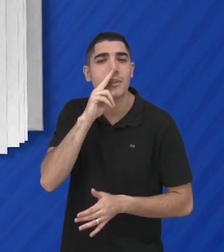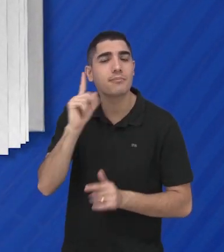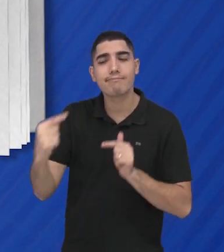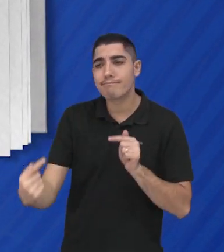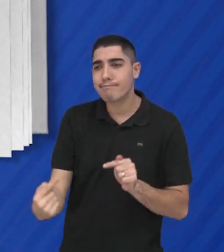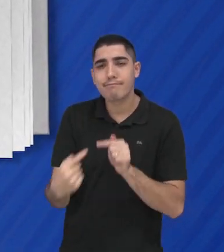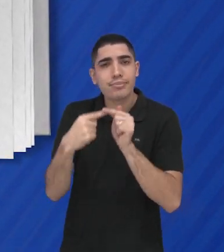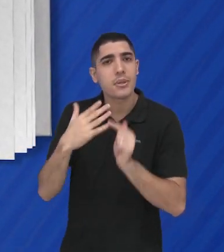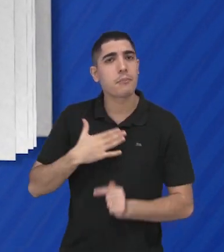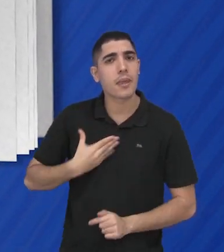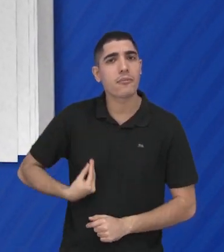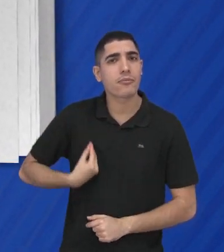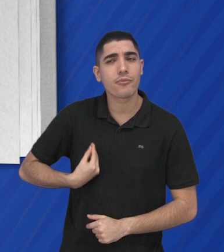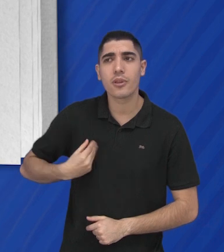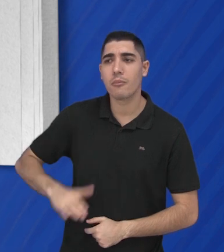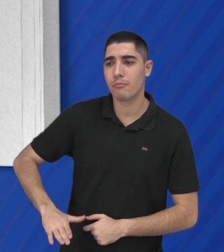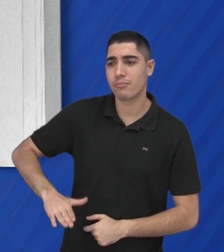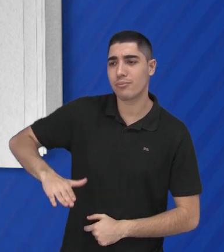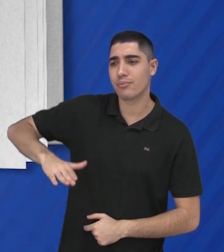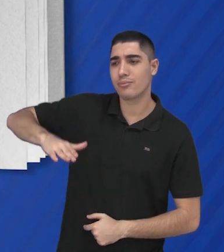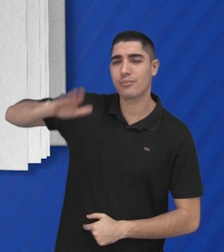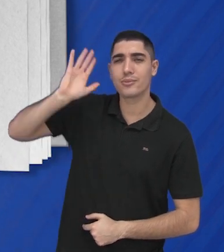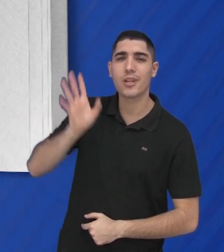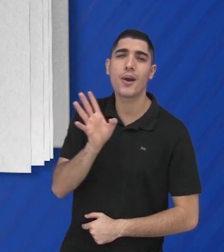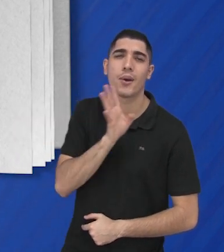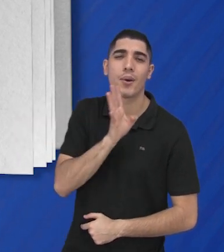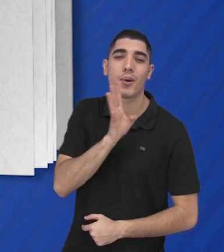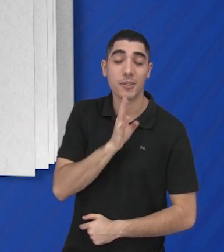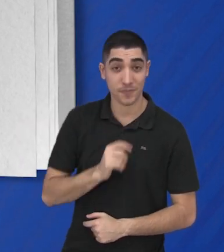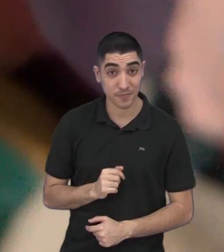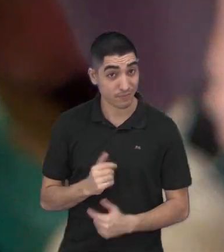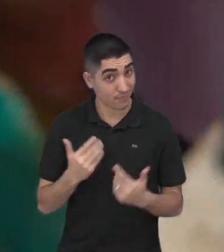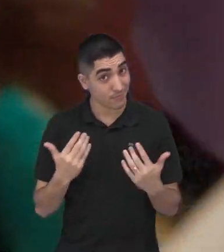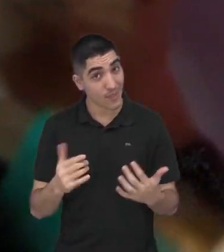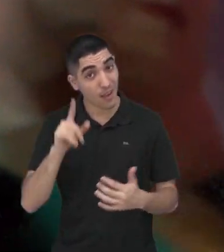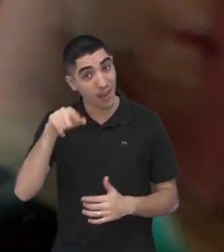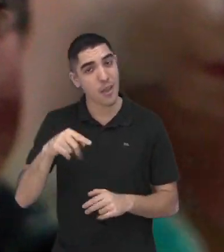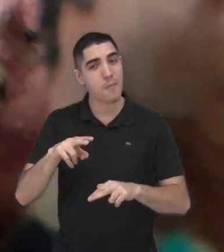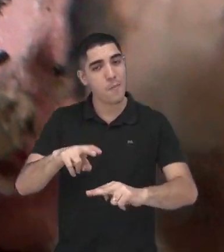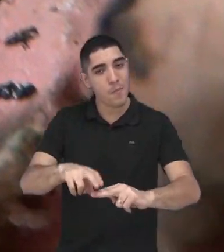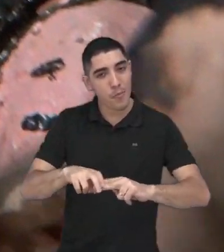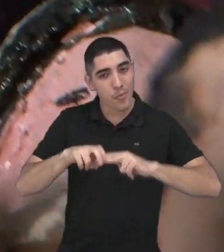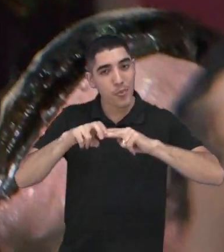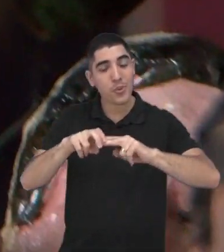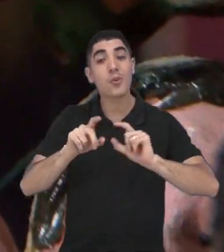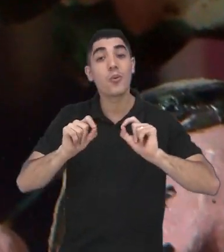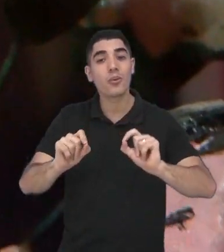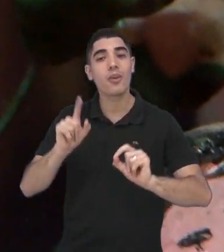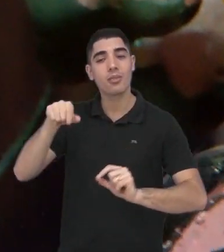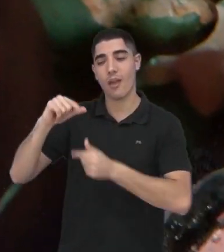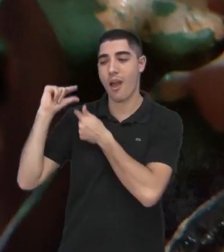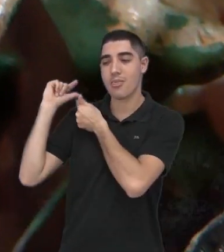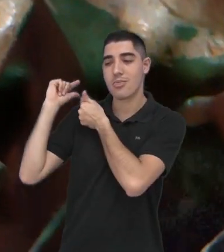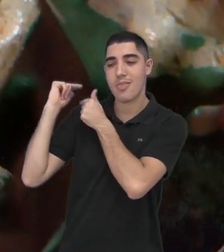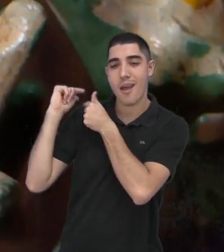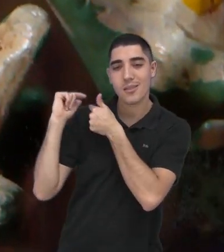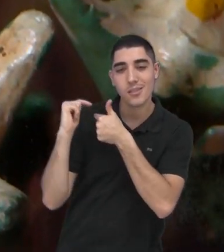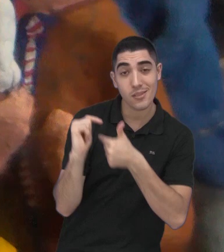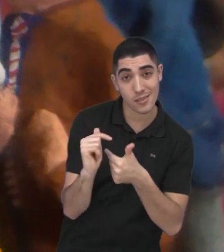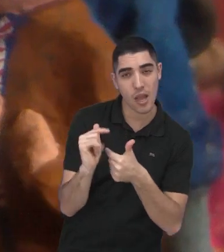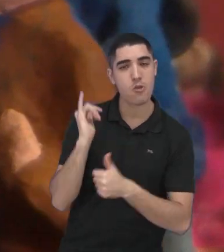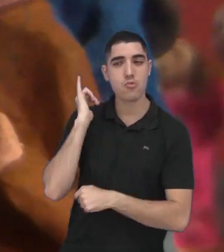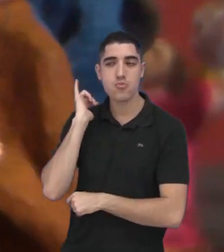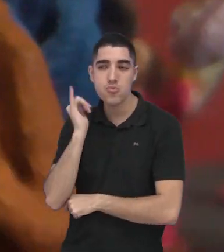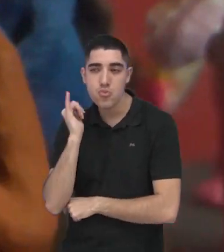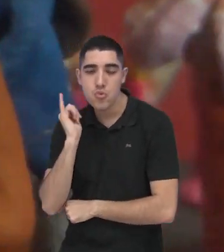elas sempre tivessem feito parte do nosso repertório cultural. Essa impressão é construída pela tradição oral,